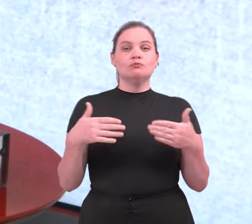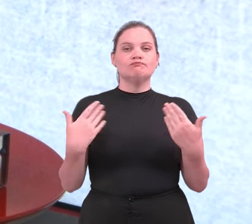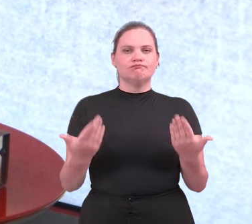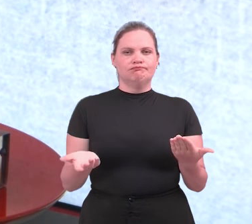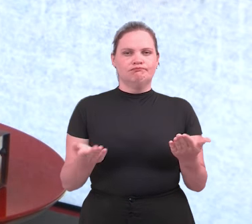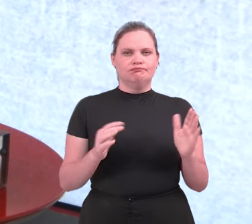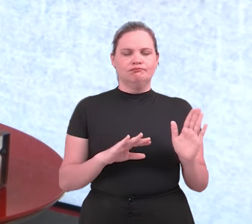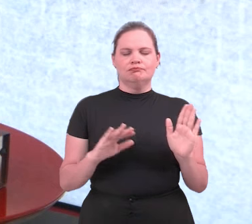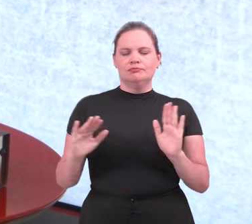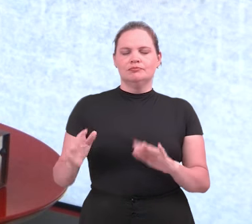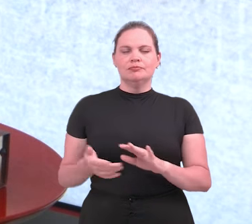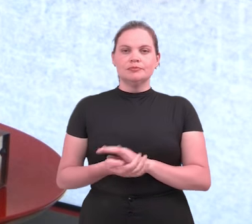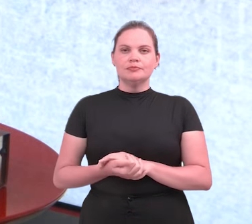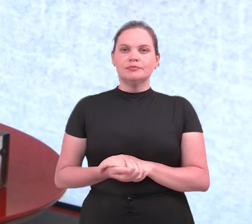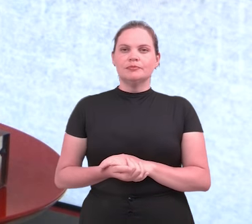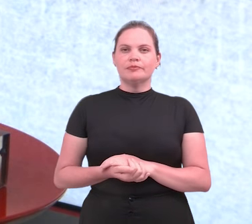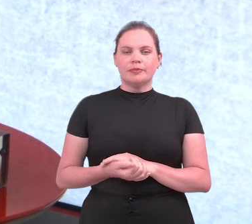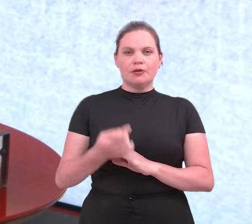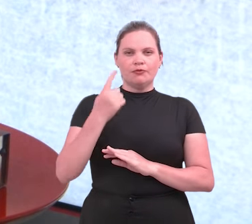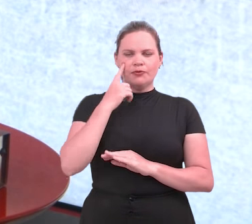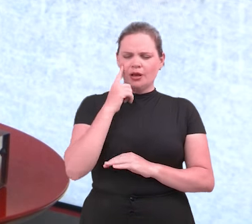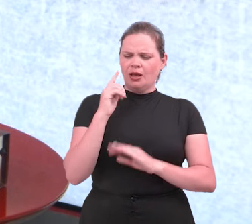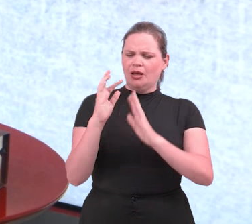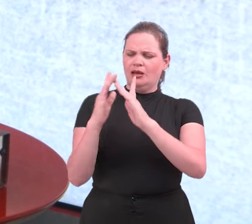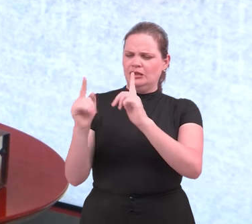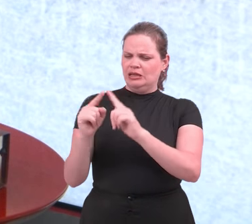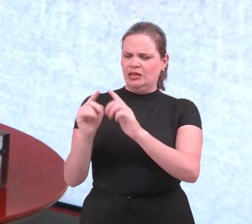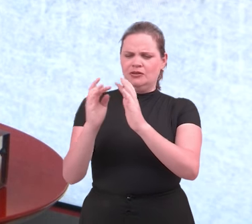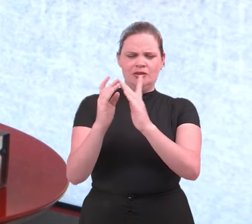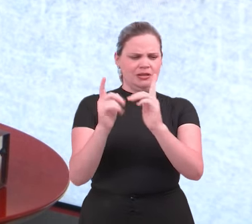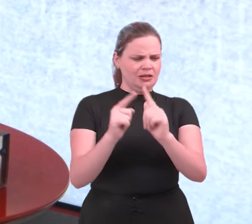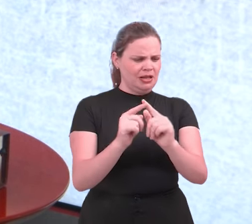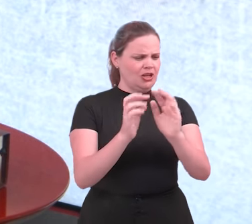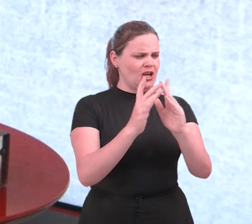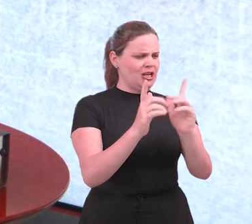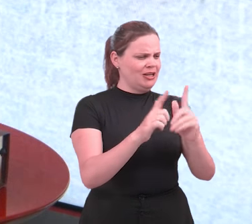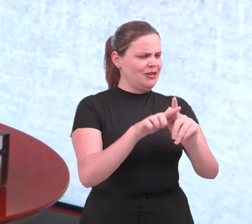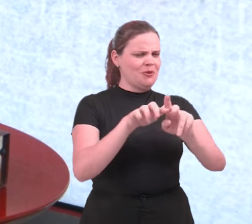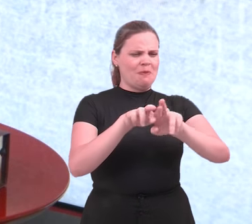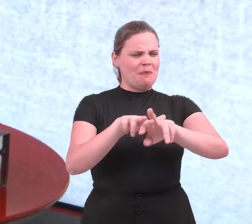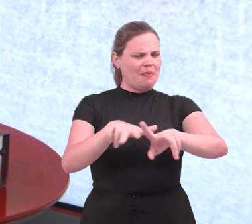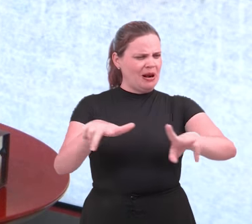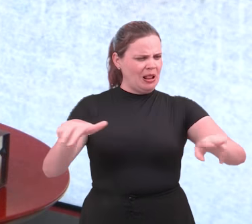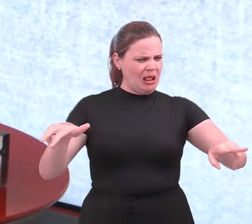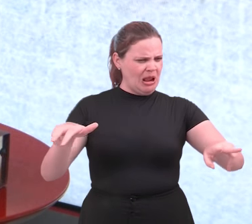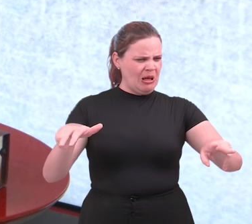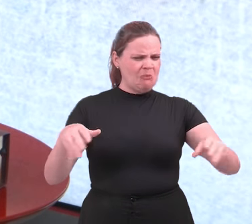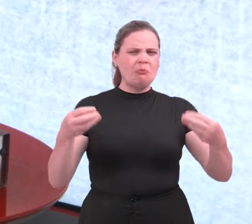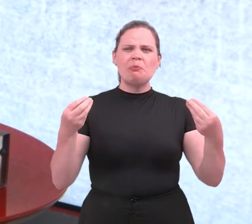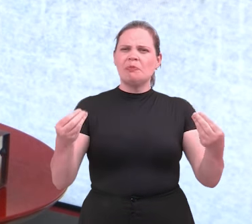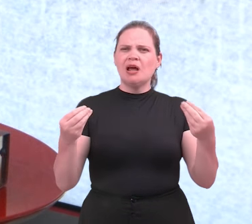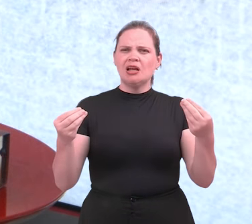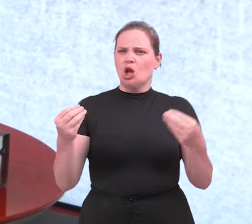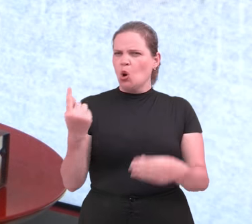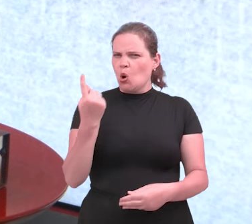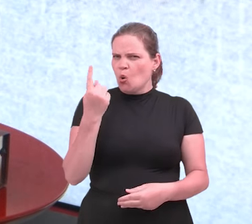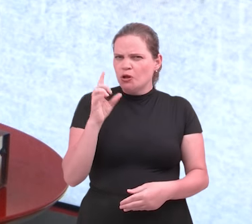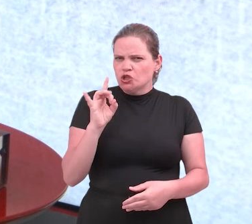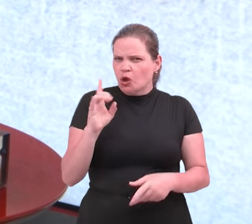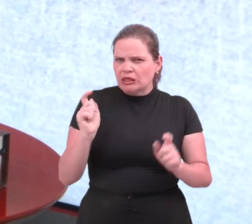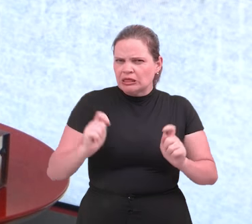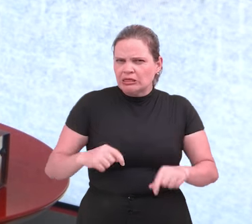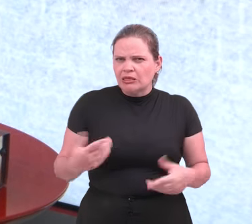seguinte: por que existem tantas igrejas? Não deveria existir uma só? Muito bem, essa pergunta